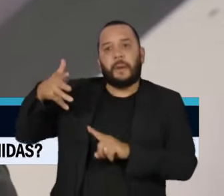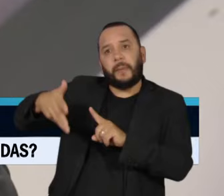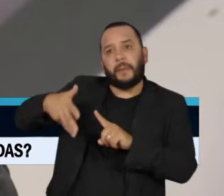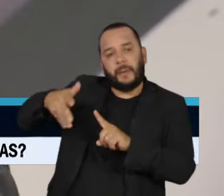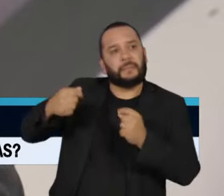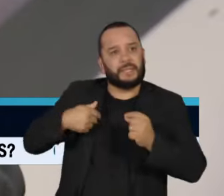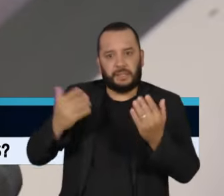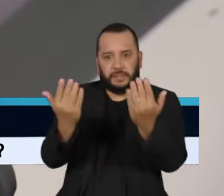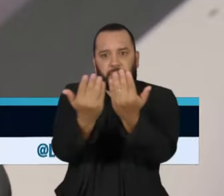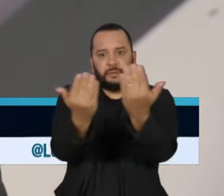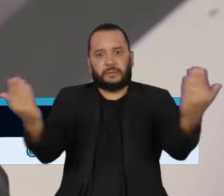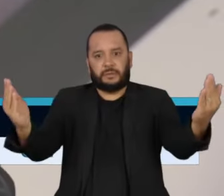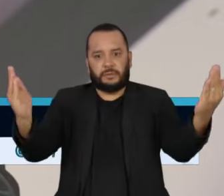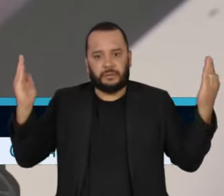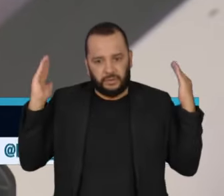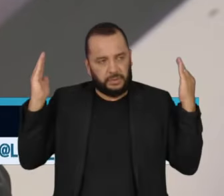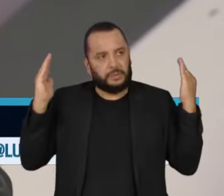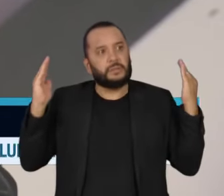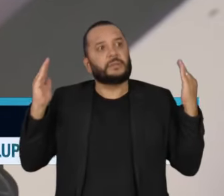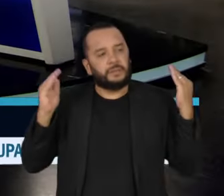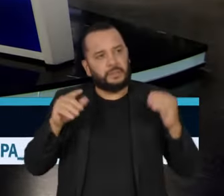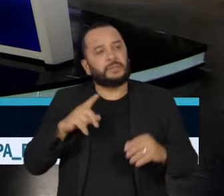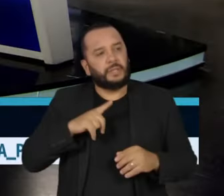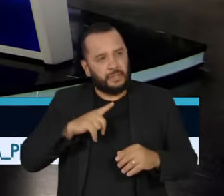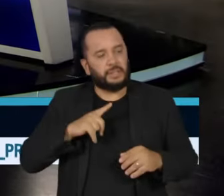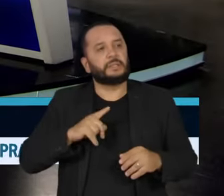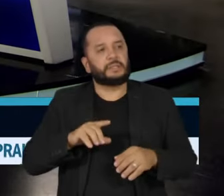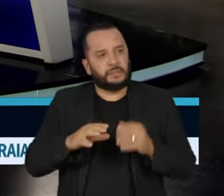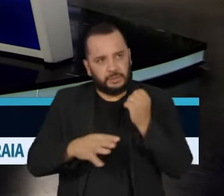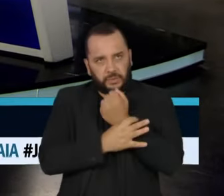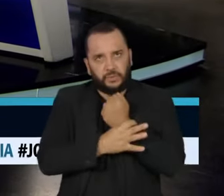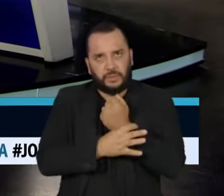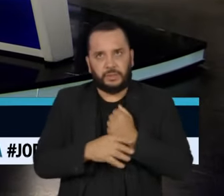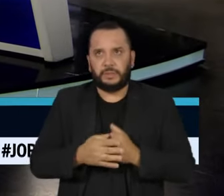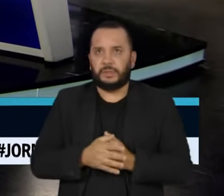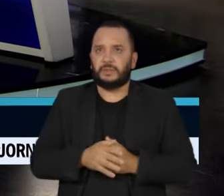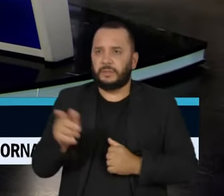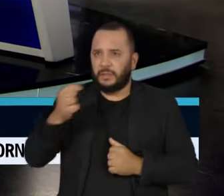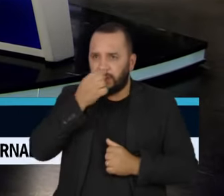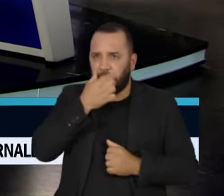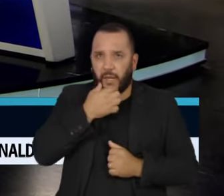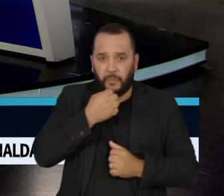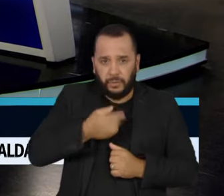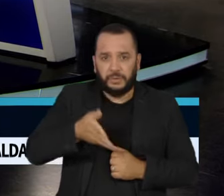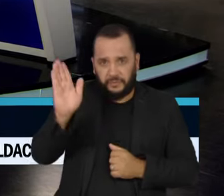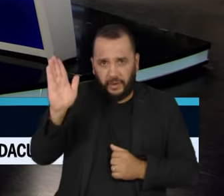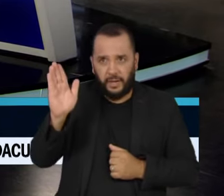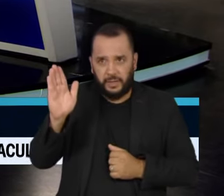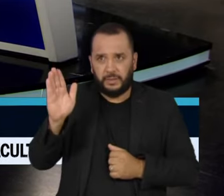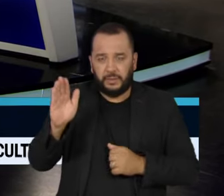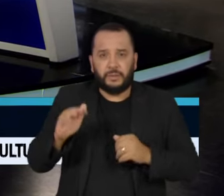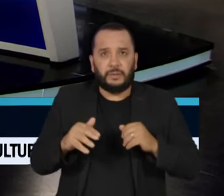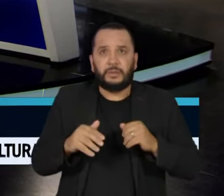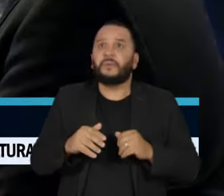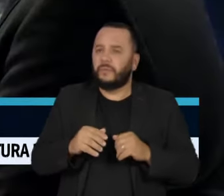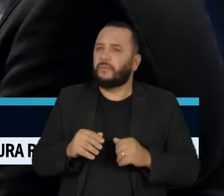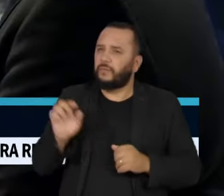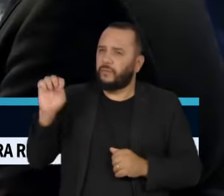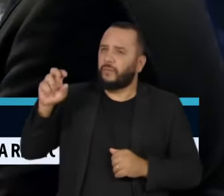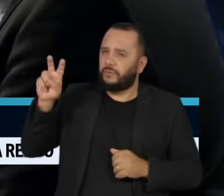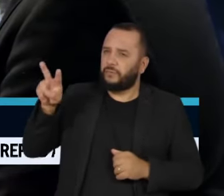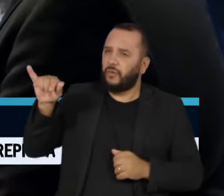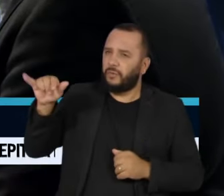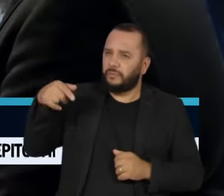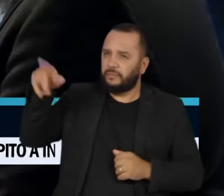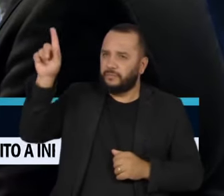fundamental para que haja segurança no Estado. Sakamoto vai estar lá, né, no domingo, esperamos que seja, né, tudo ocorra de